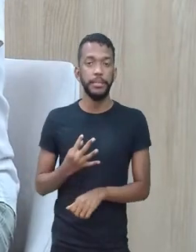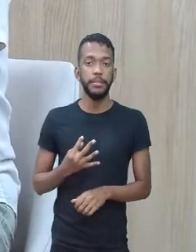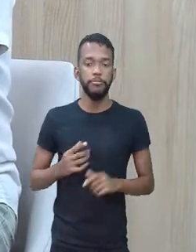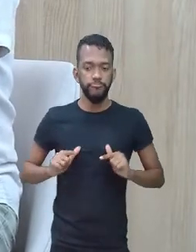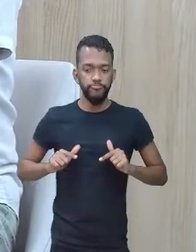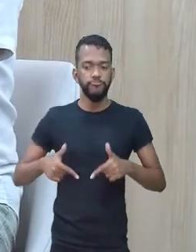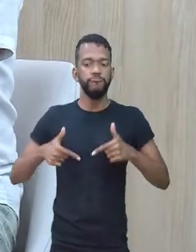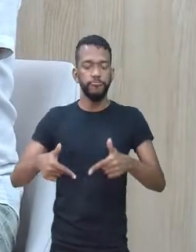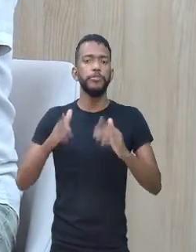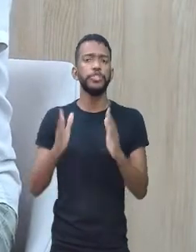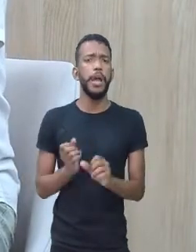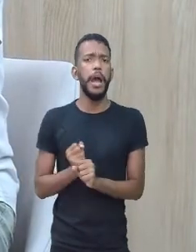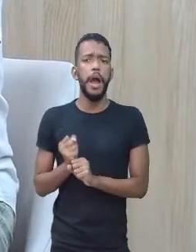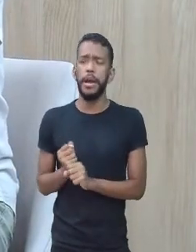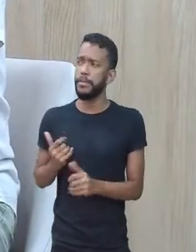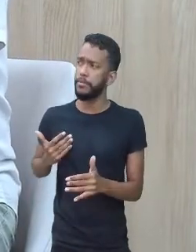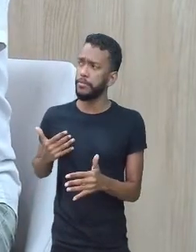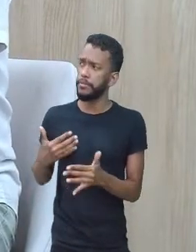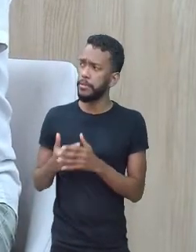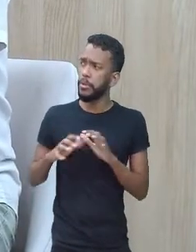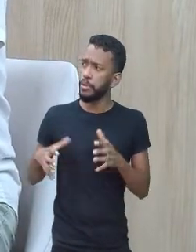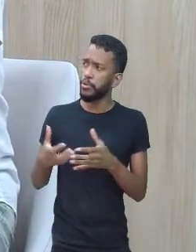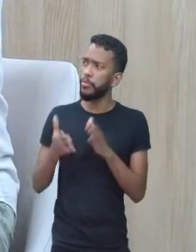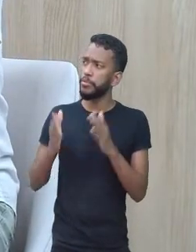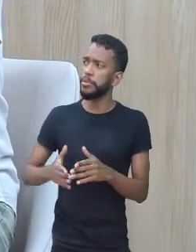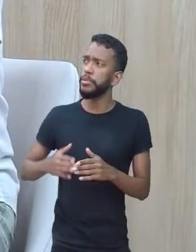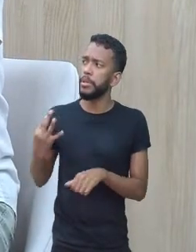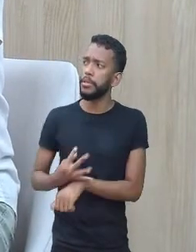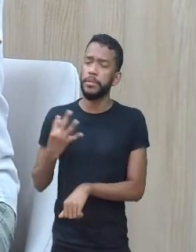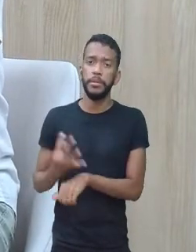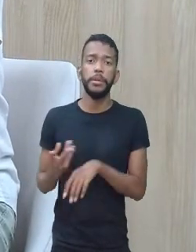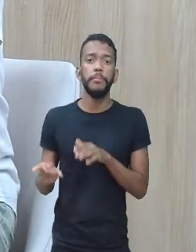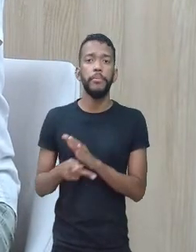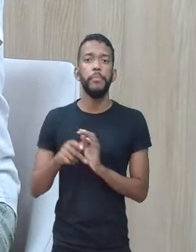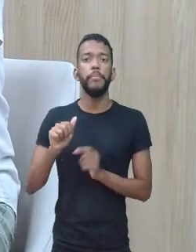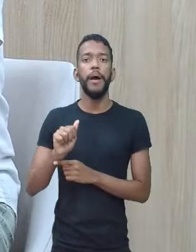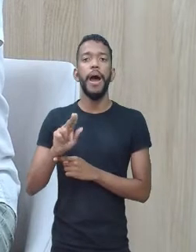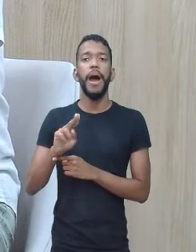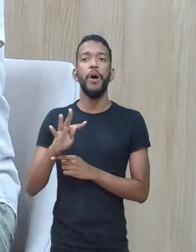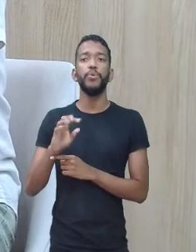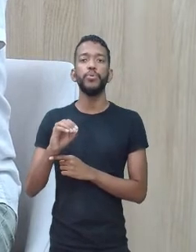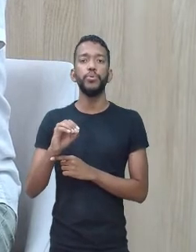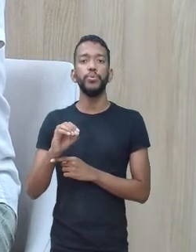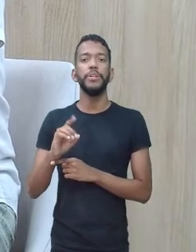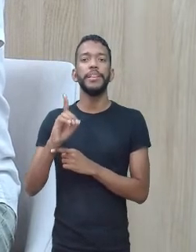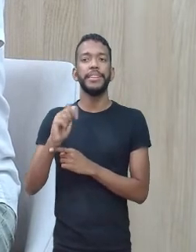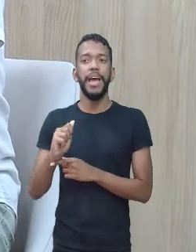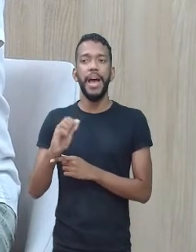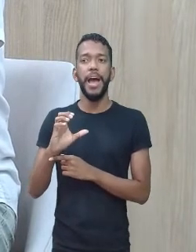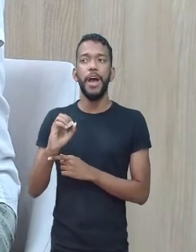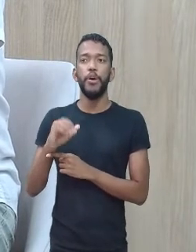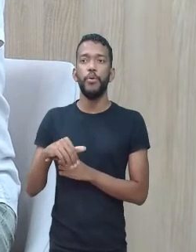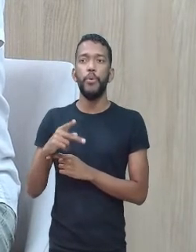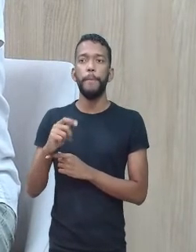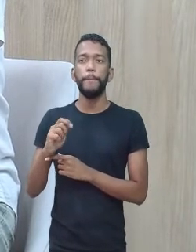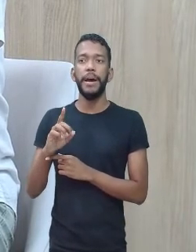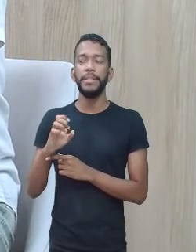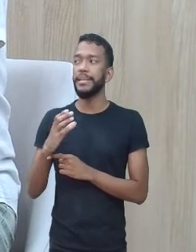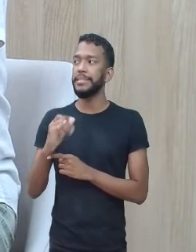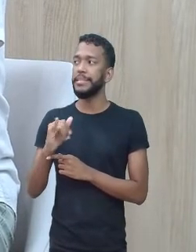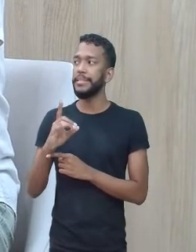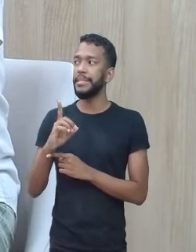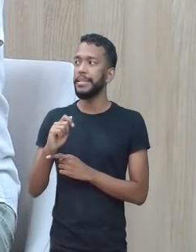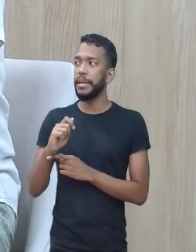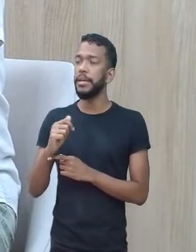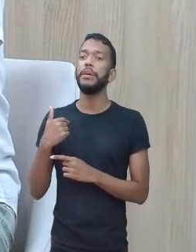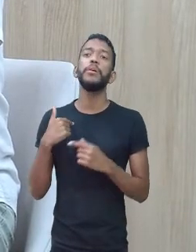durante muitos anos uma turma aí segurando o Alto da Compadecida, né? Então, assim, eu acho que